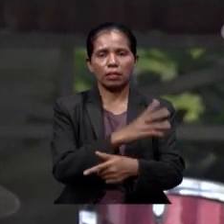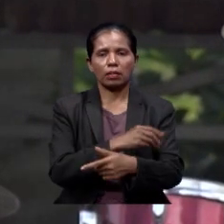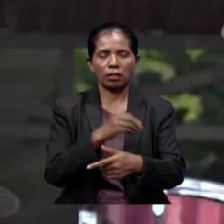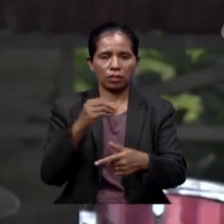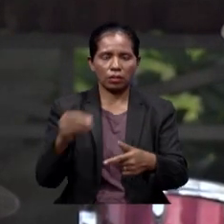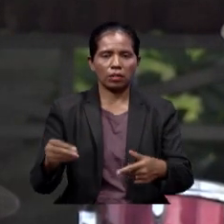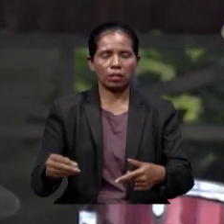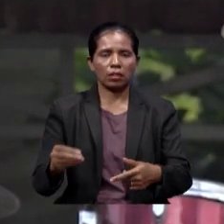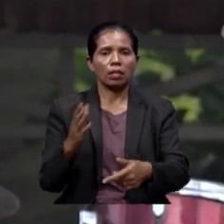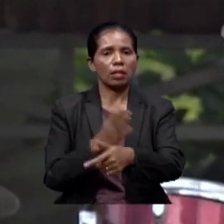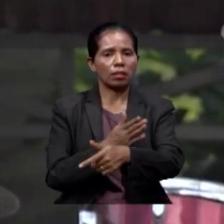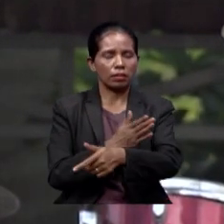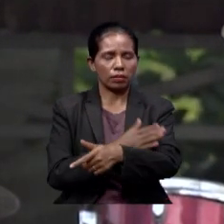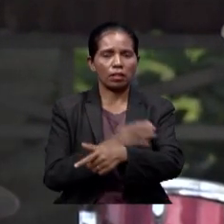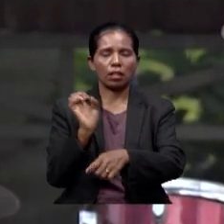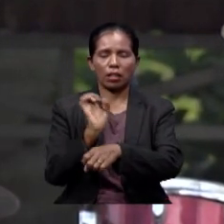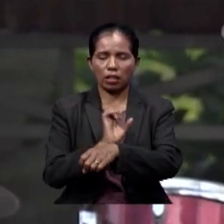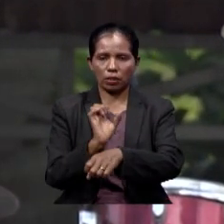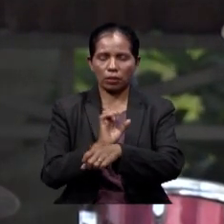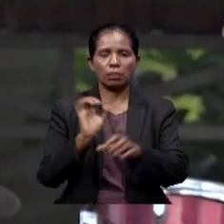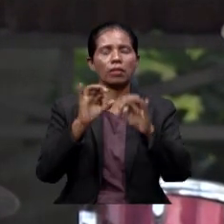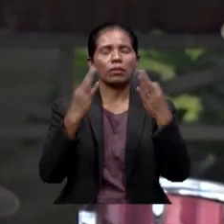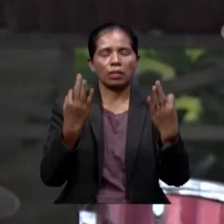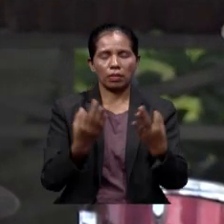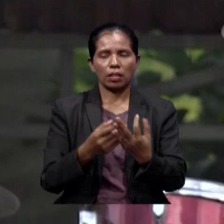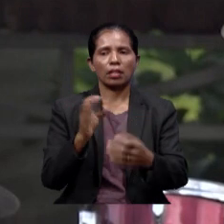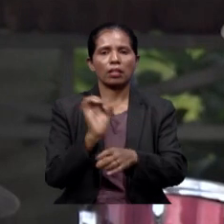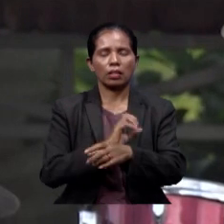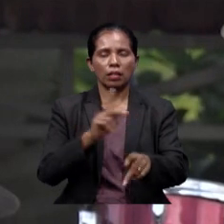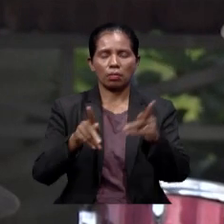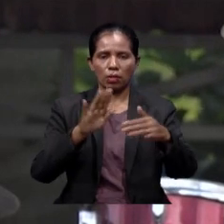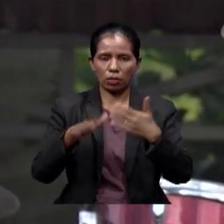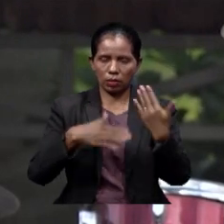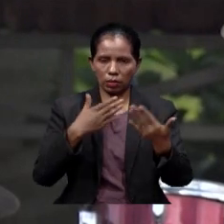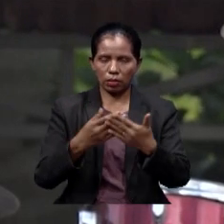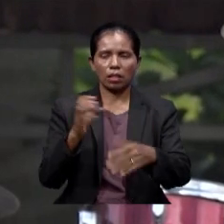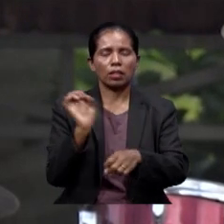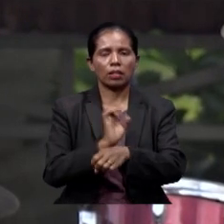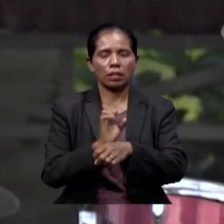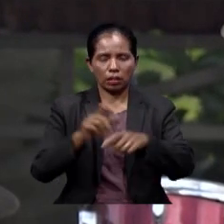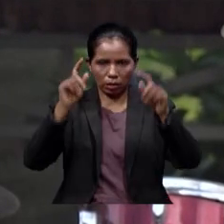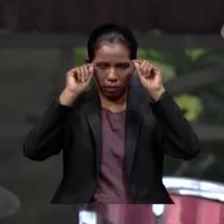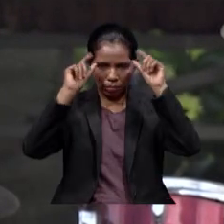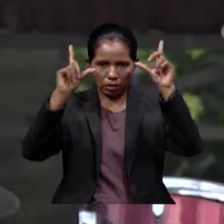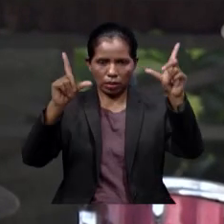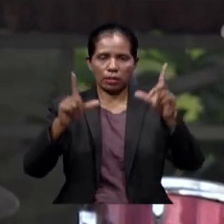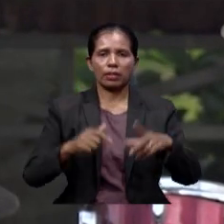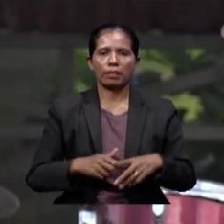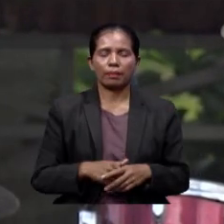sohanaruk ekonomia familia nia, ekonomia komunidade nia, ekonomia Timor-Leste nia.